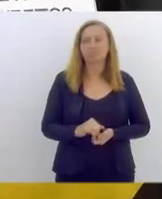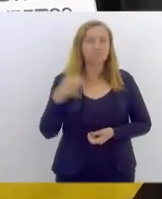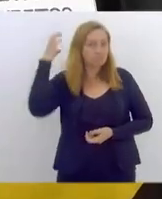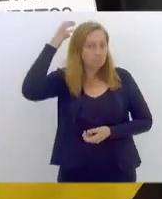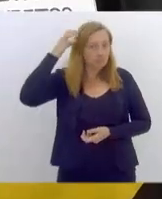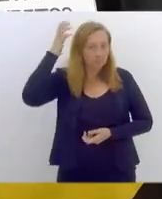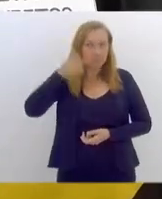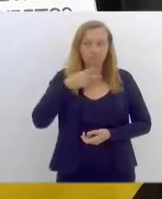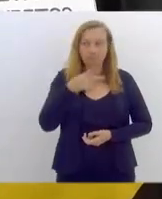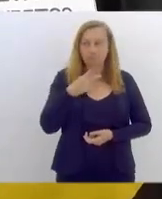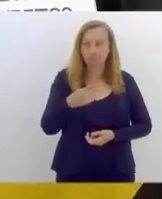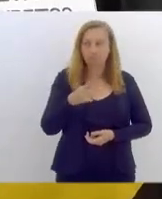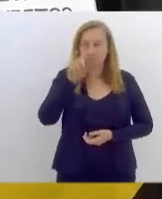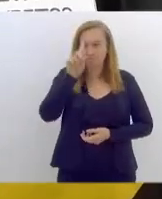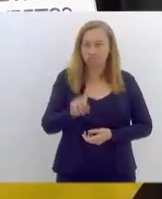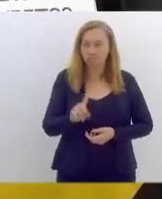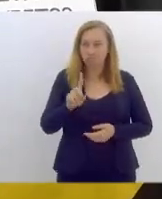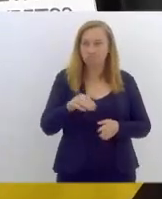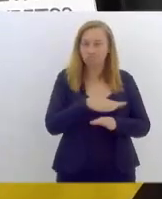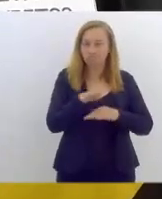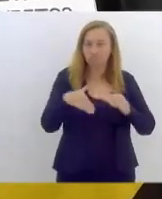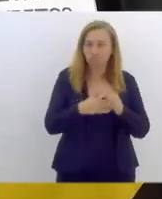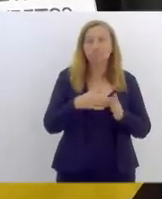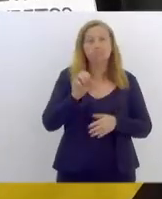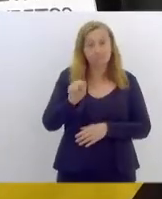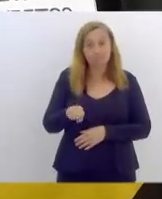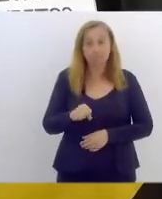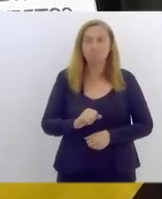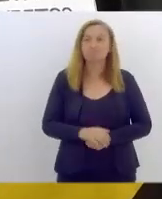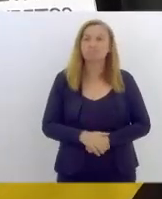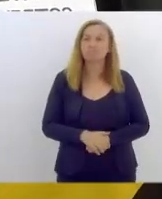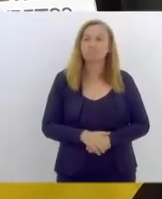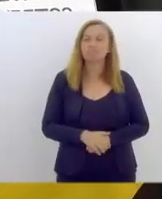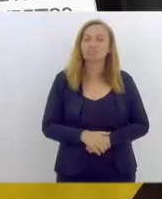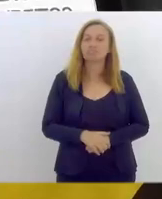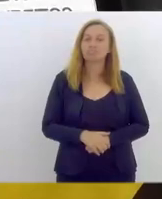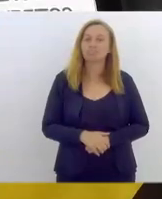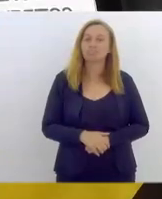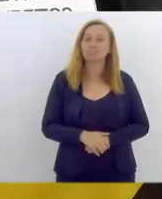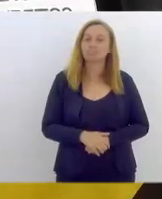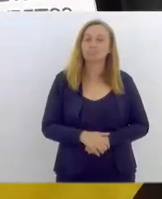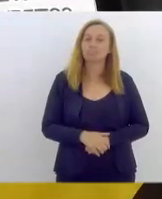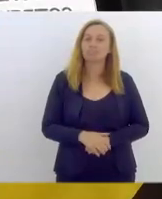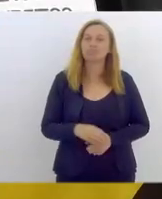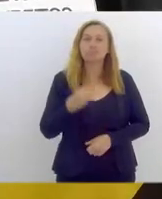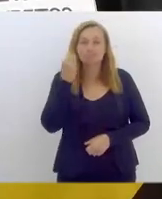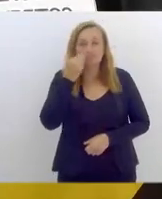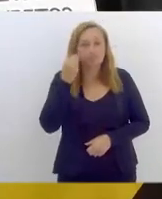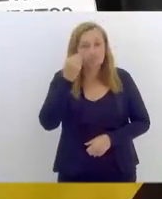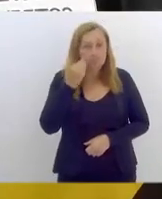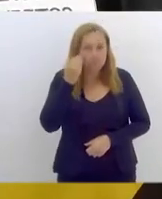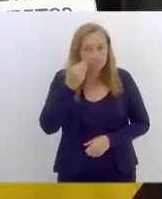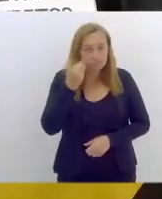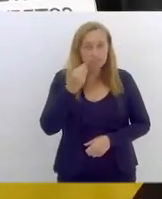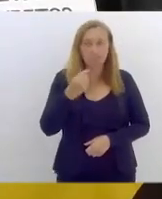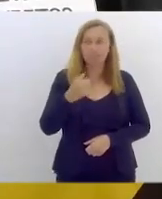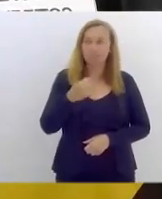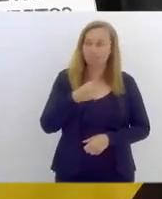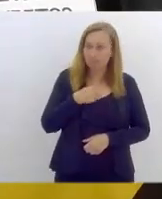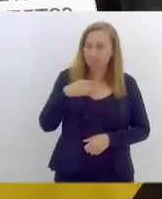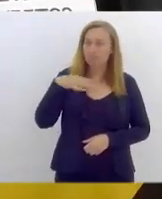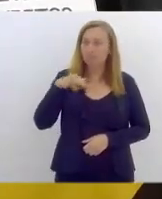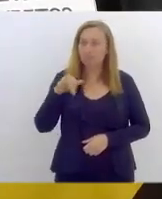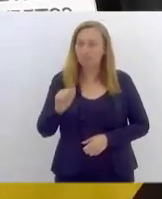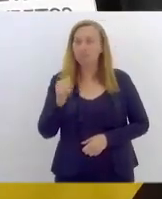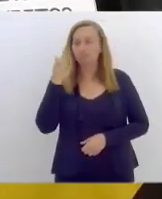que era o direito para todos, é exatamente isso. Quem conviveu com a gente, a Mônica, sabe o quanto ela